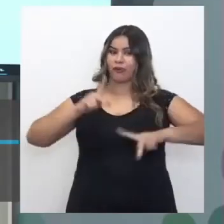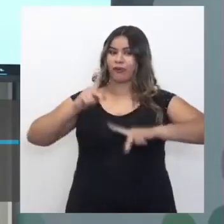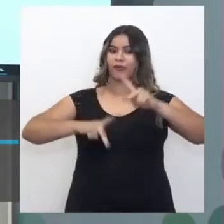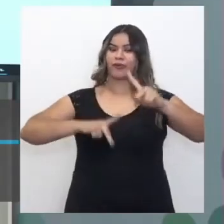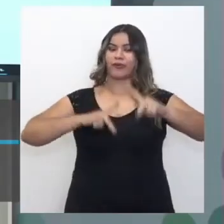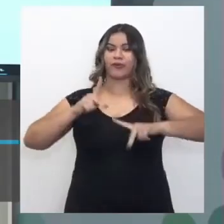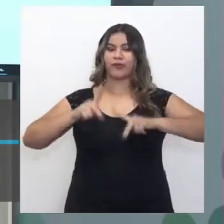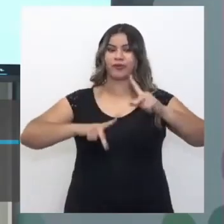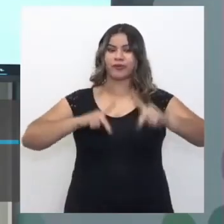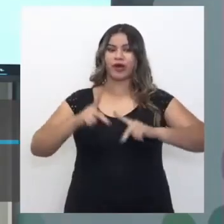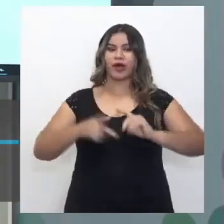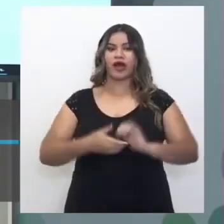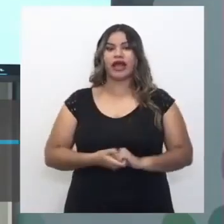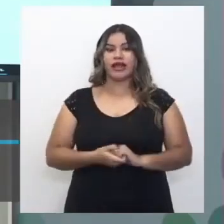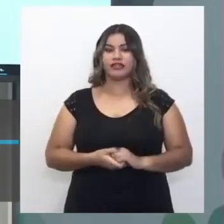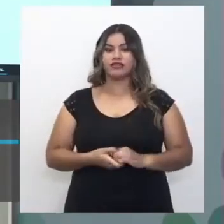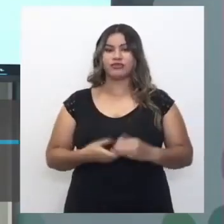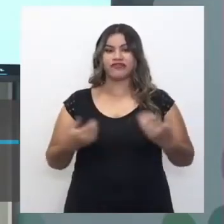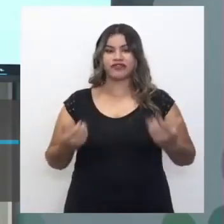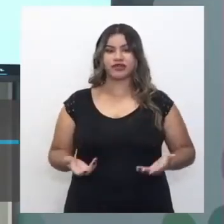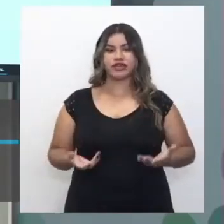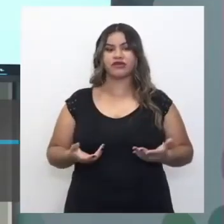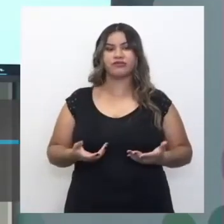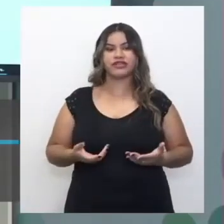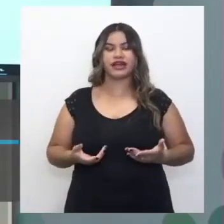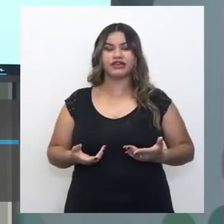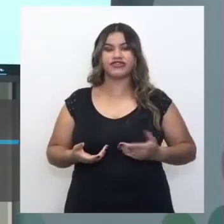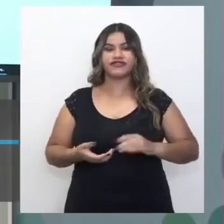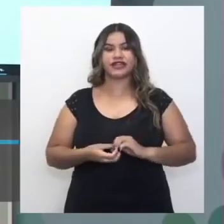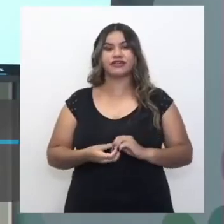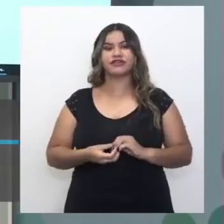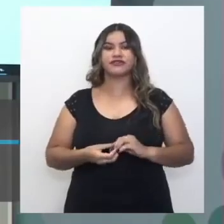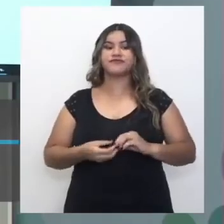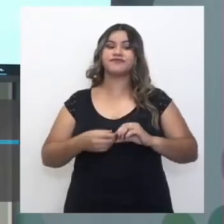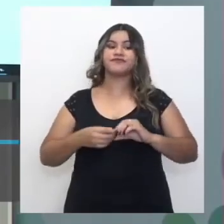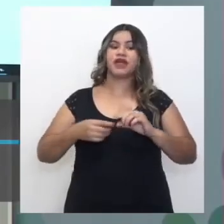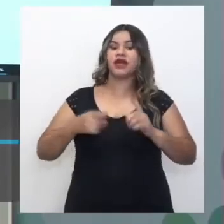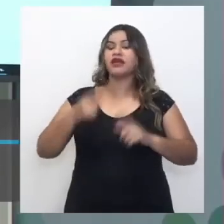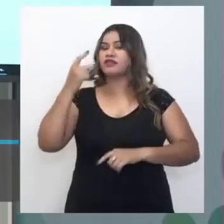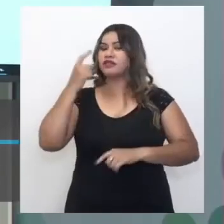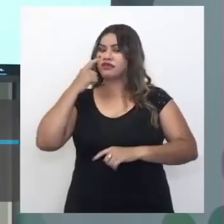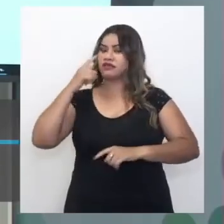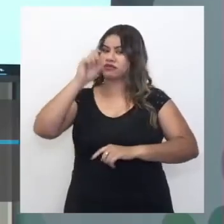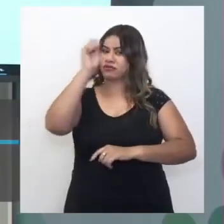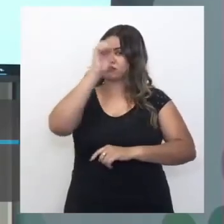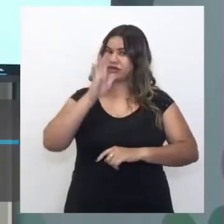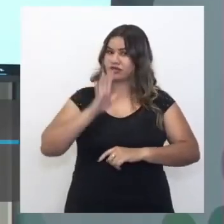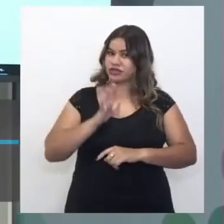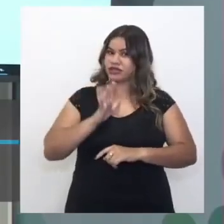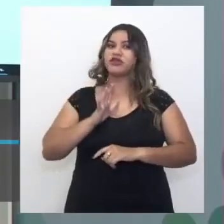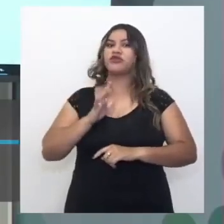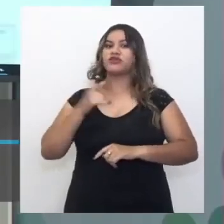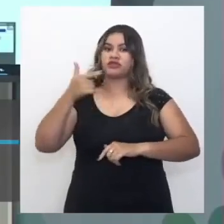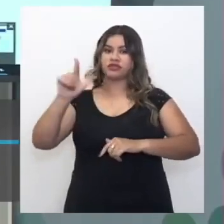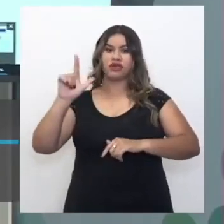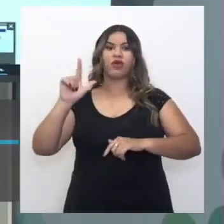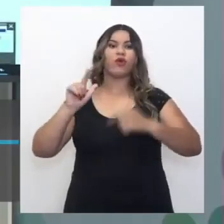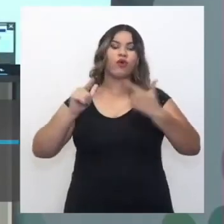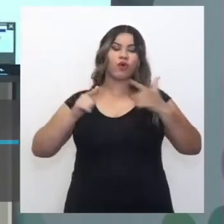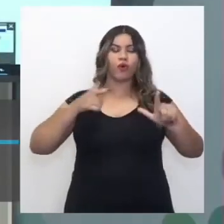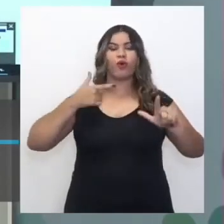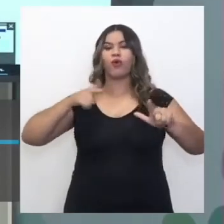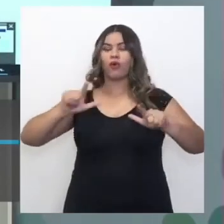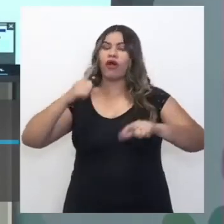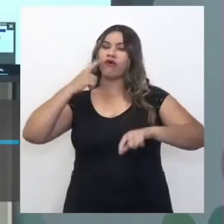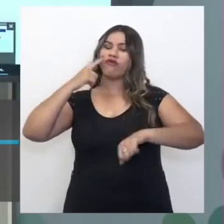ter, né, um X aí na questão de taxa de mortalidade, taxa de natalidade. Você vai ter aqui no Brasil uma outra questão. Então vai variando aí